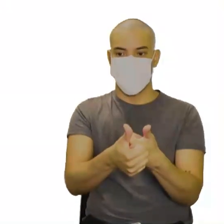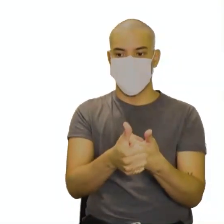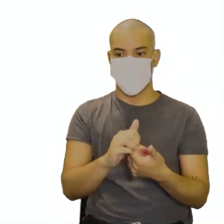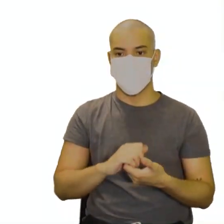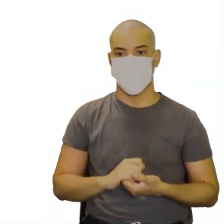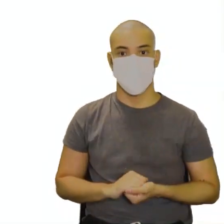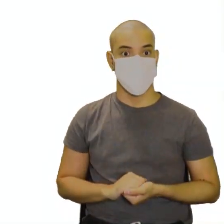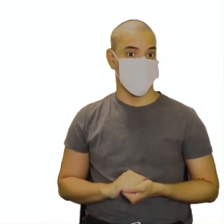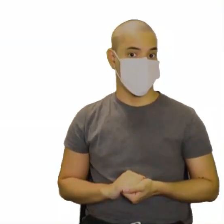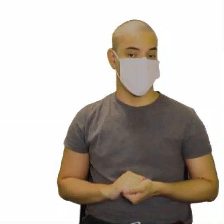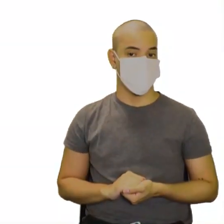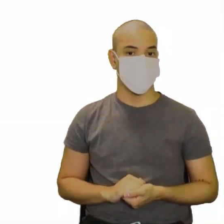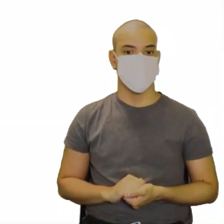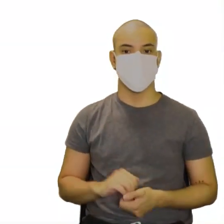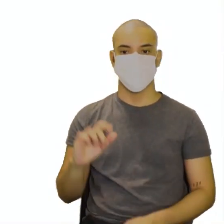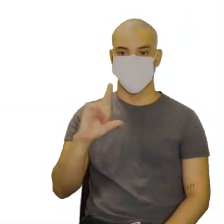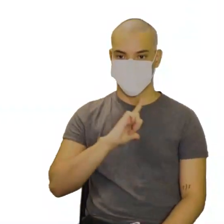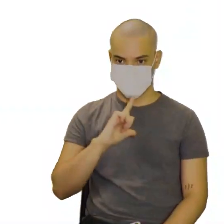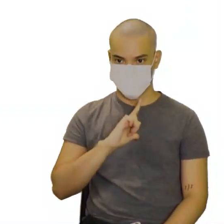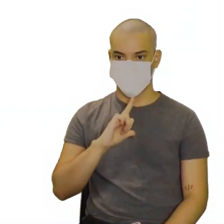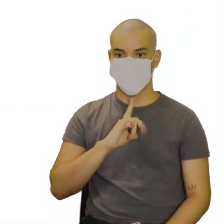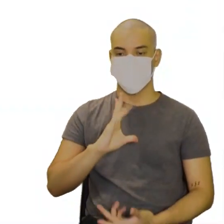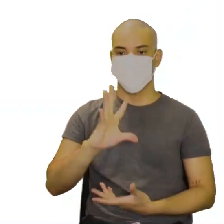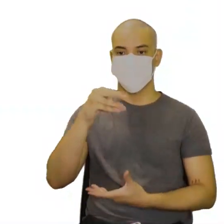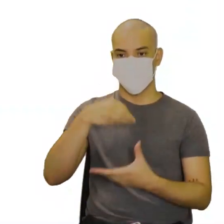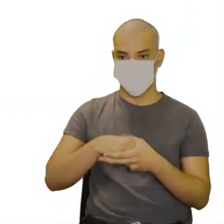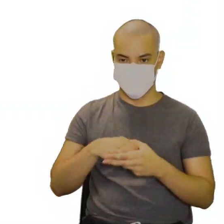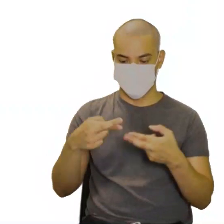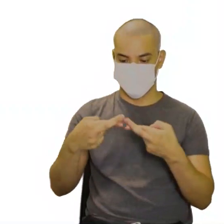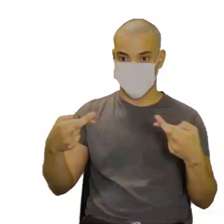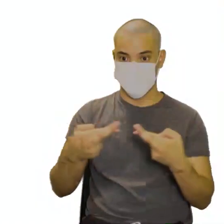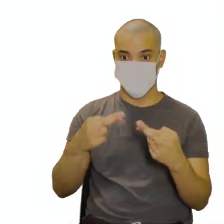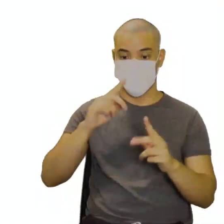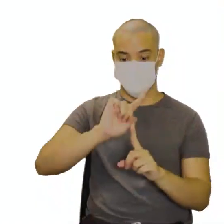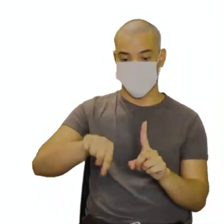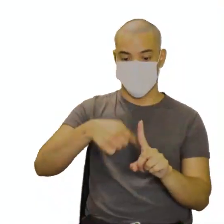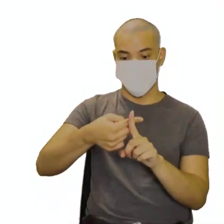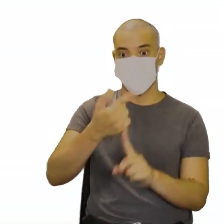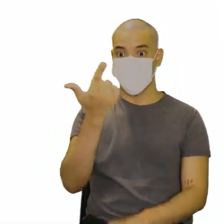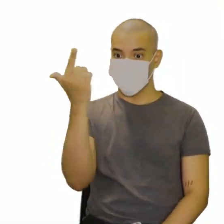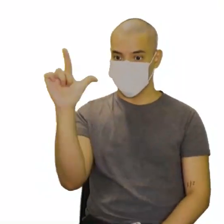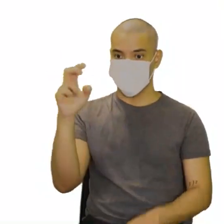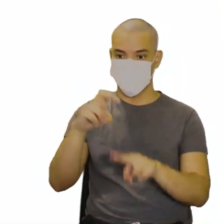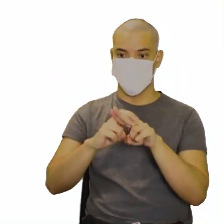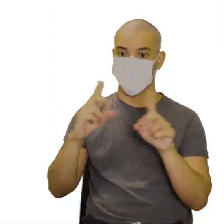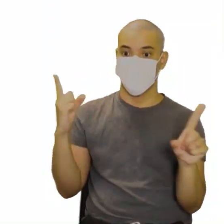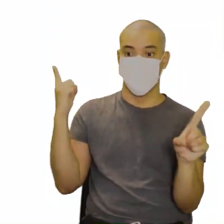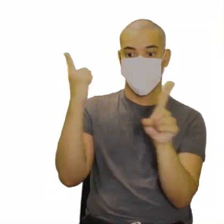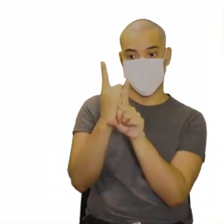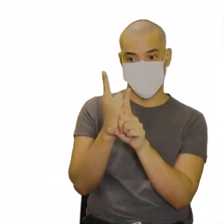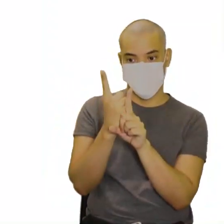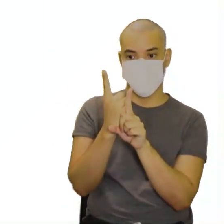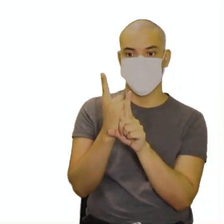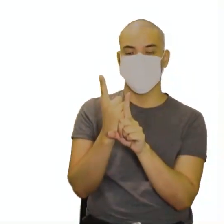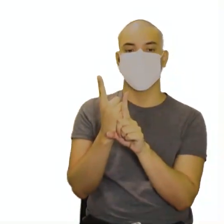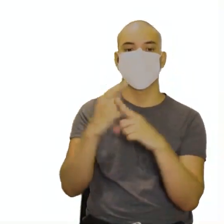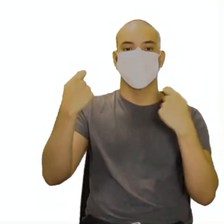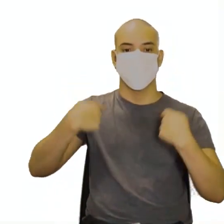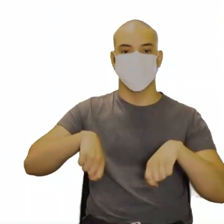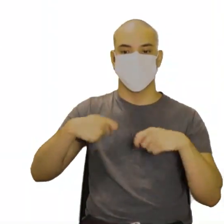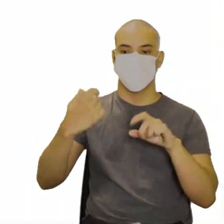série? Ela é uma resistência mais a outra resistência. Então, para encontrar aqui,